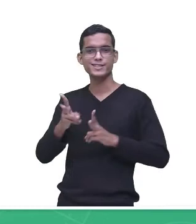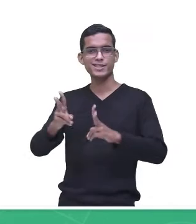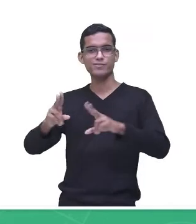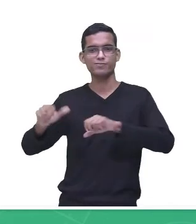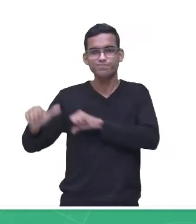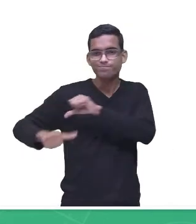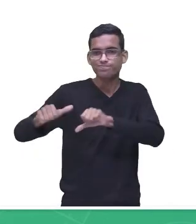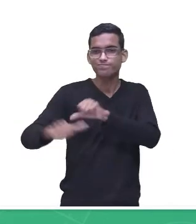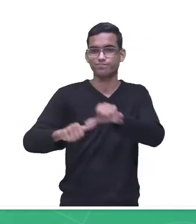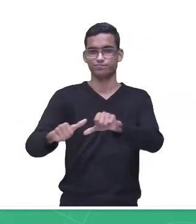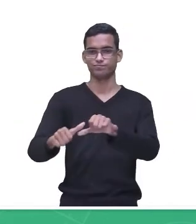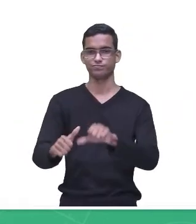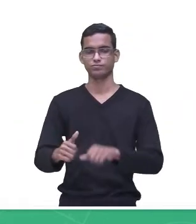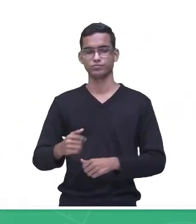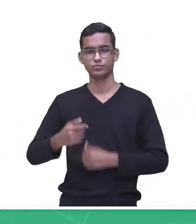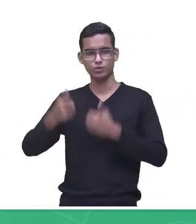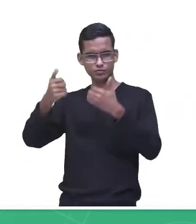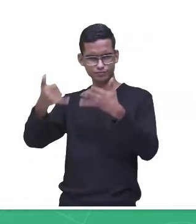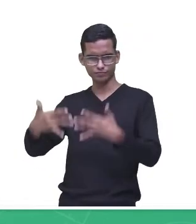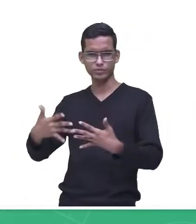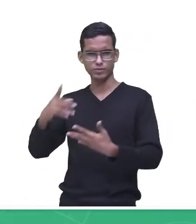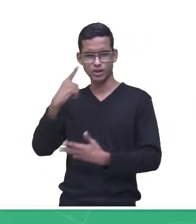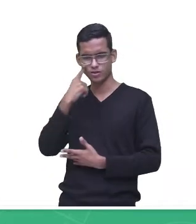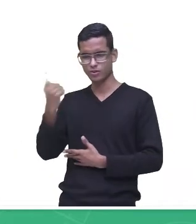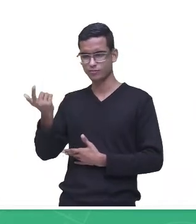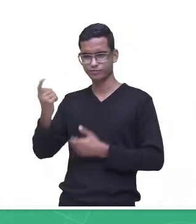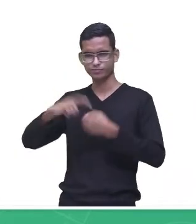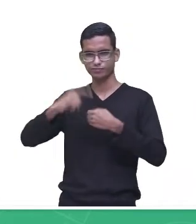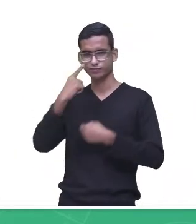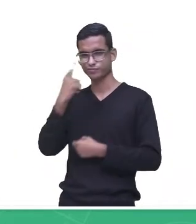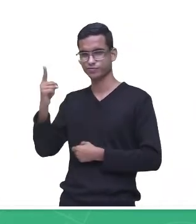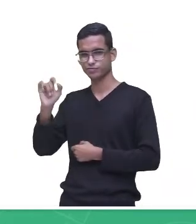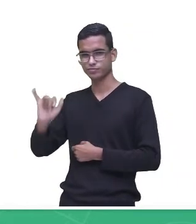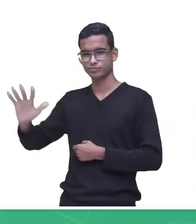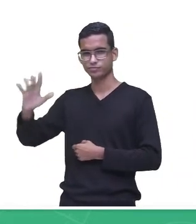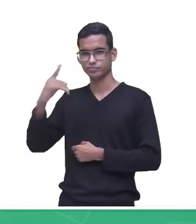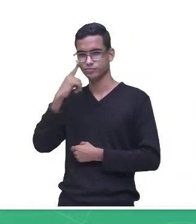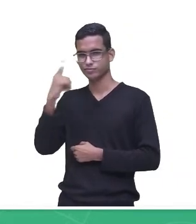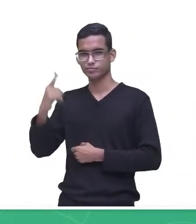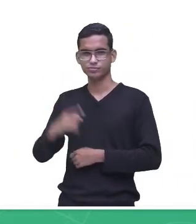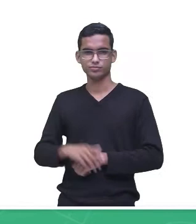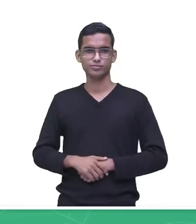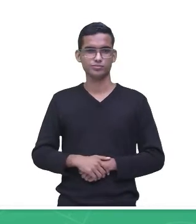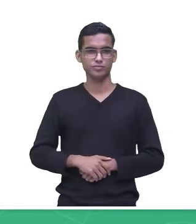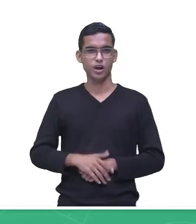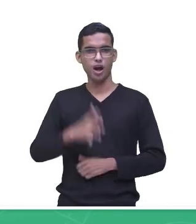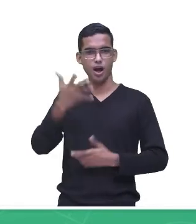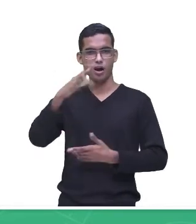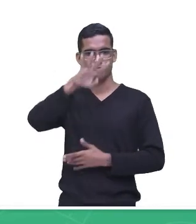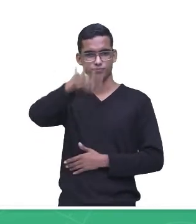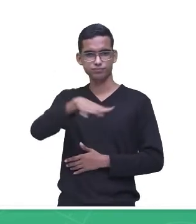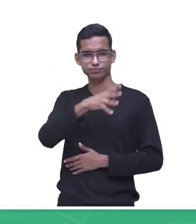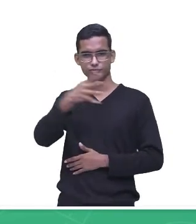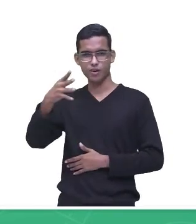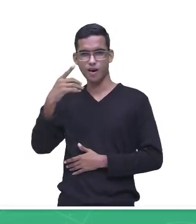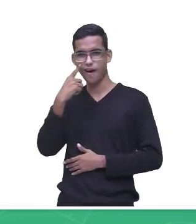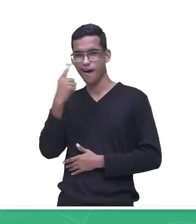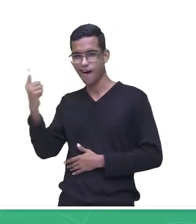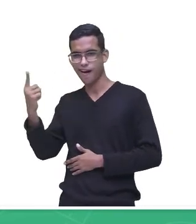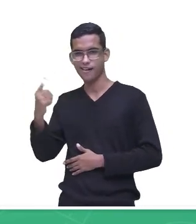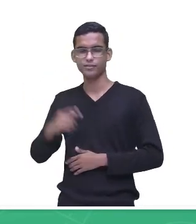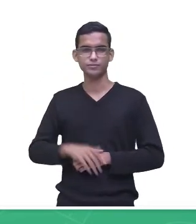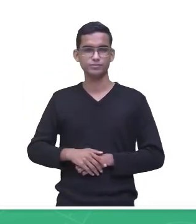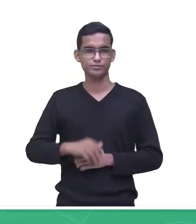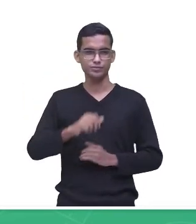novo para ele aqui? Vamos entender então, ver um mapazinho aqui muito bacana que mostra essa diferença. Olha